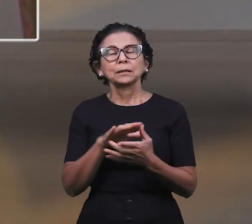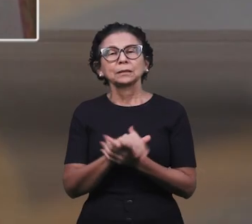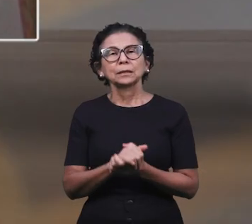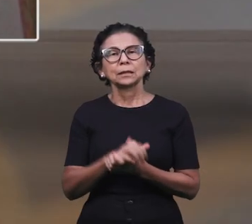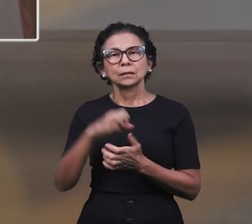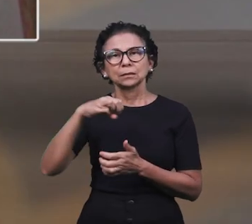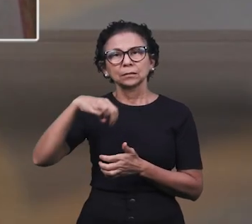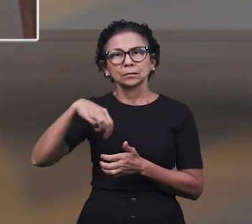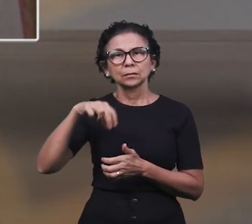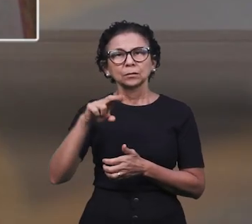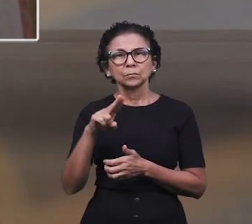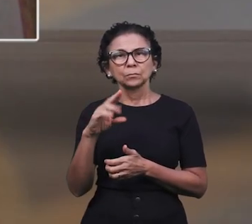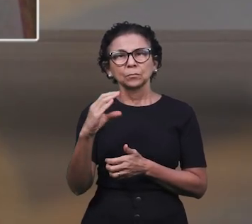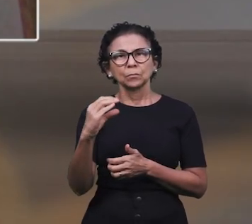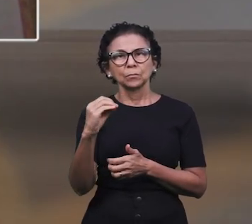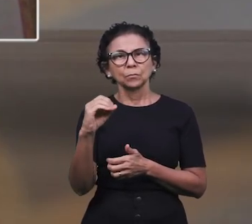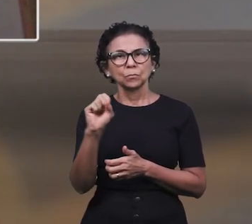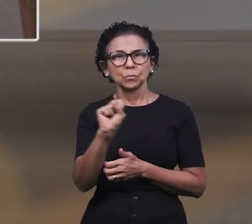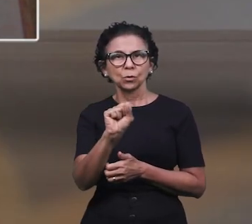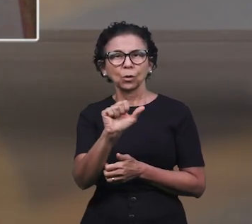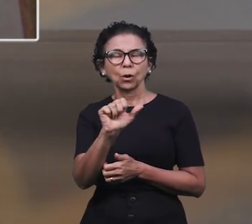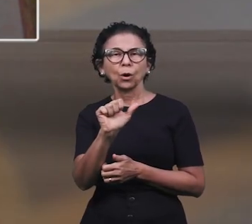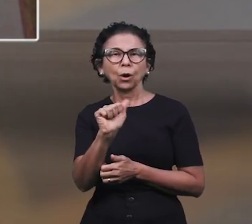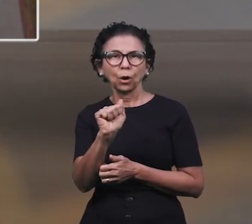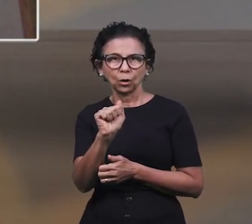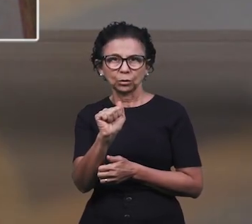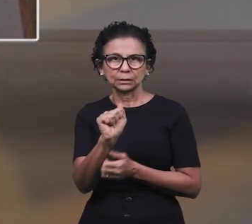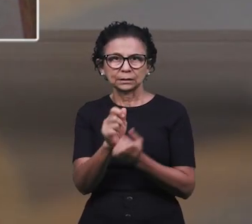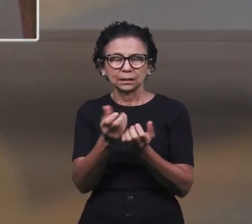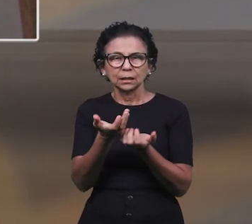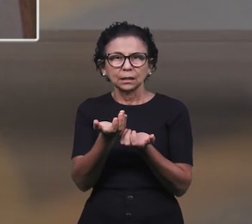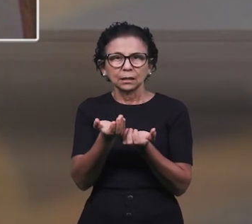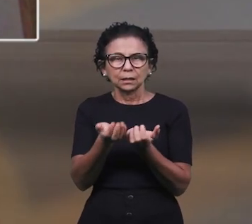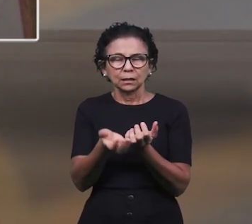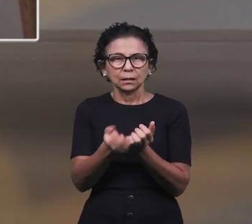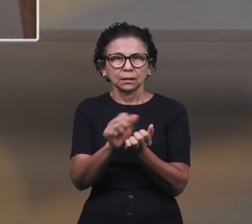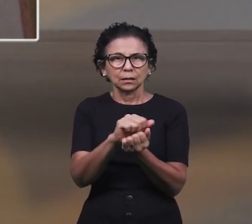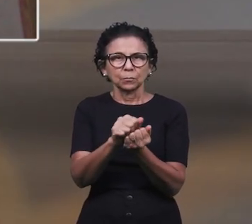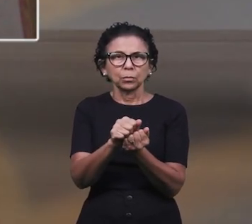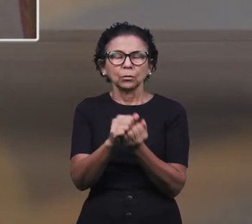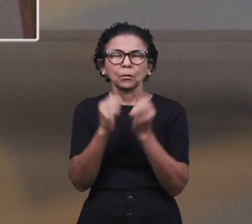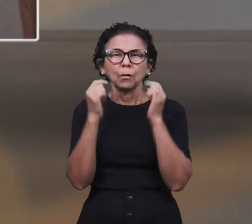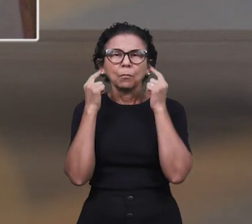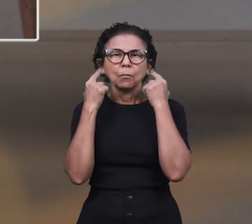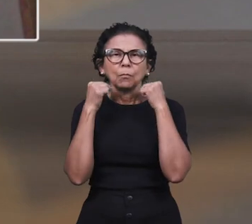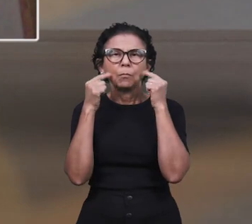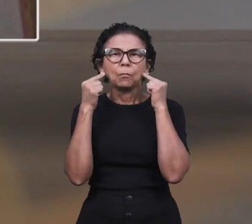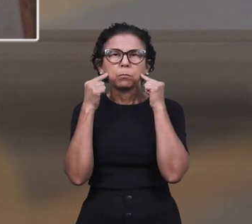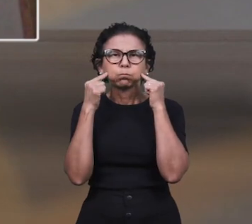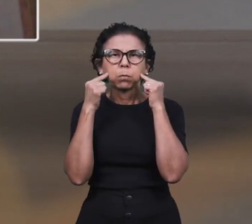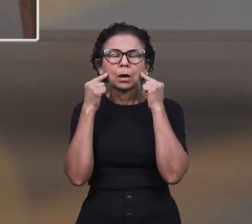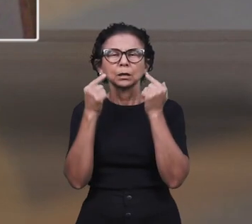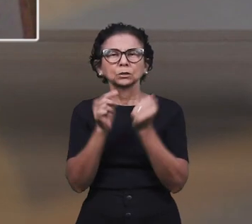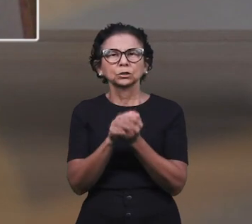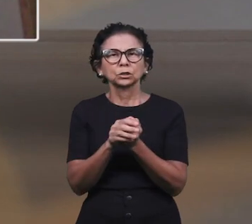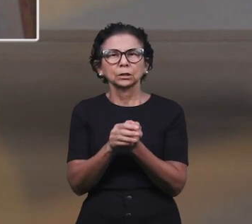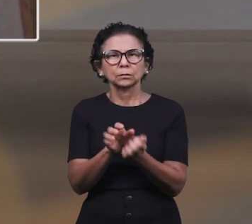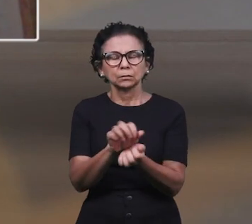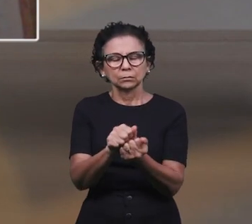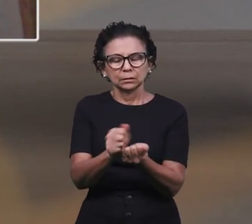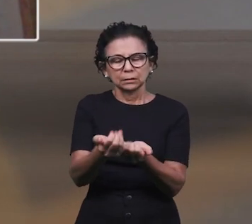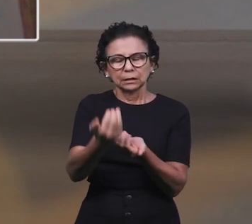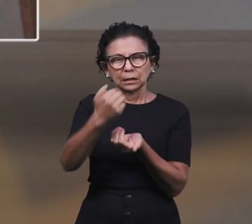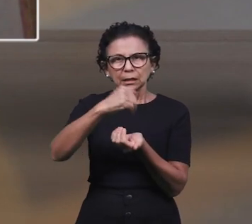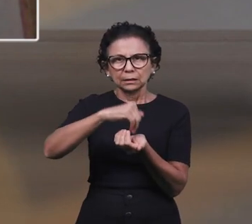mucosa, onde nos tecidos moles, língua, palato, bochecha, às vezes lesões